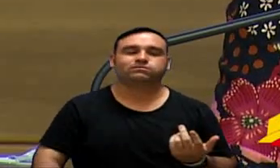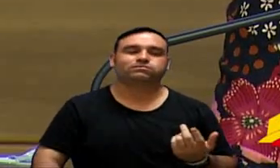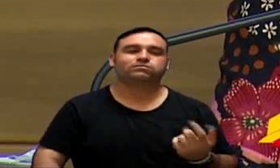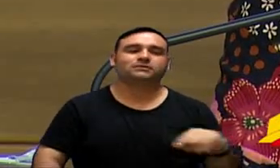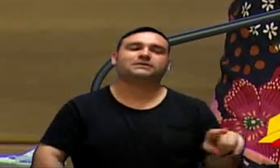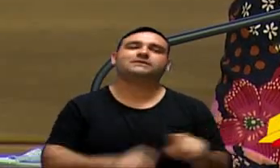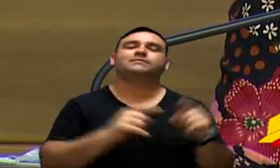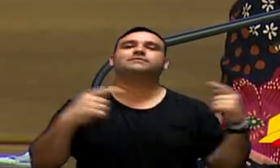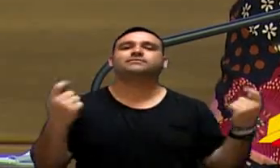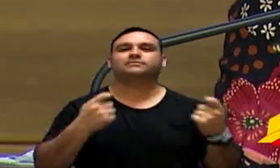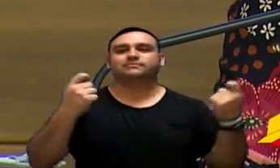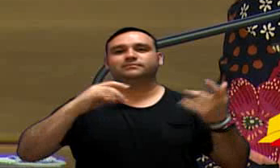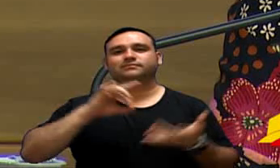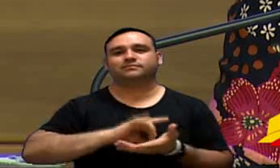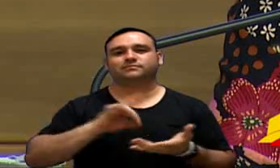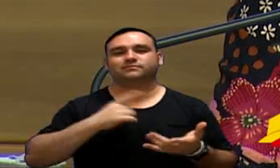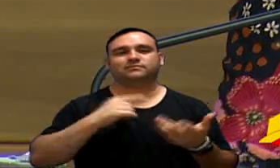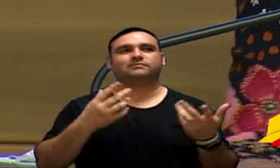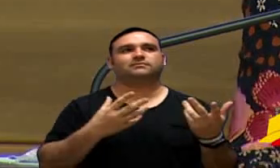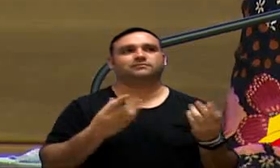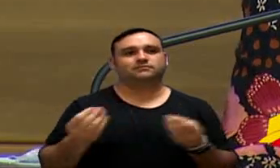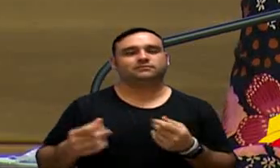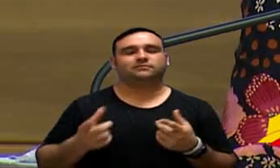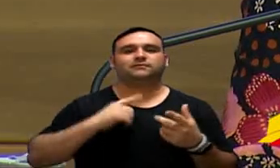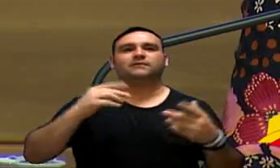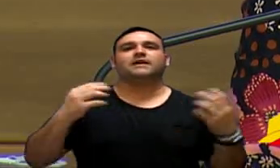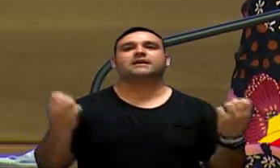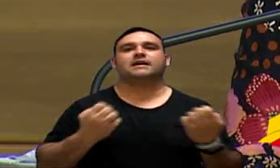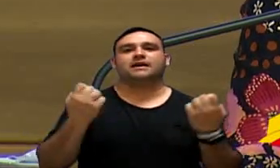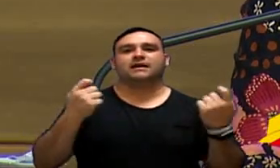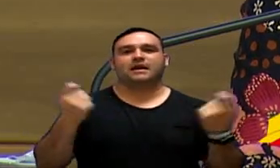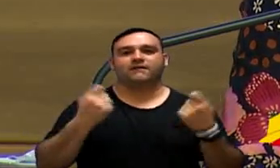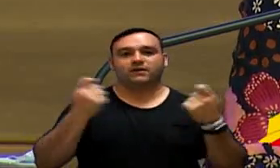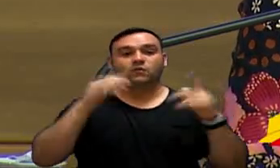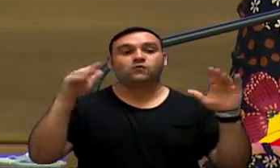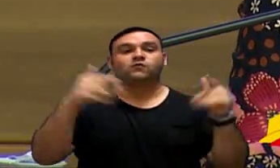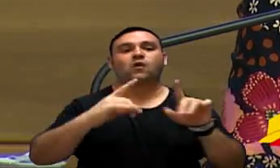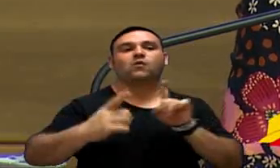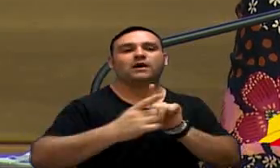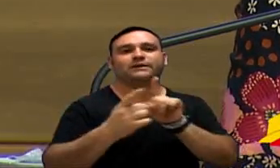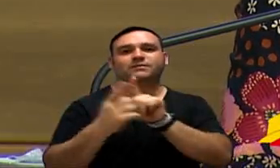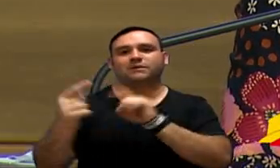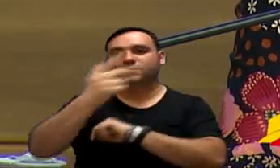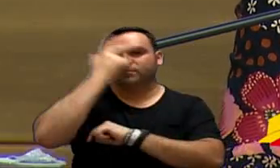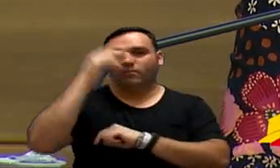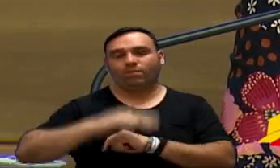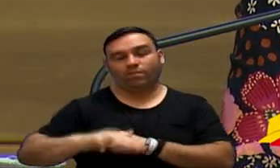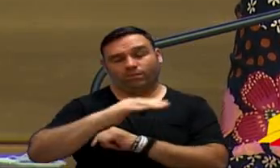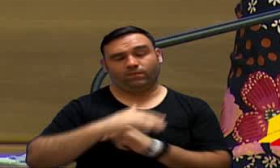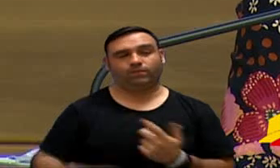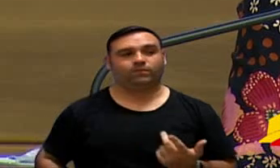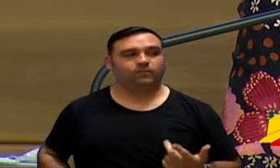Eventos oficiais, a gente tem feito os eventos com foco no atendimento à população.